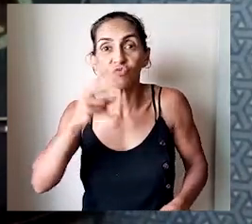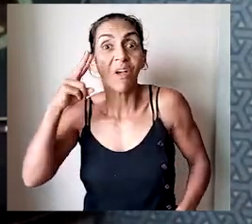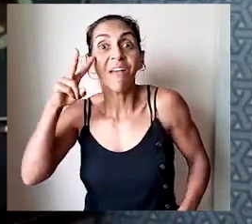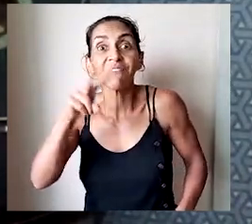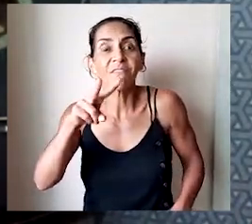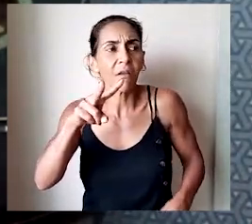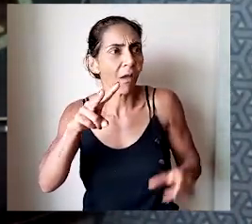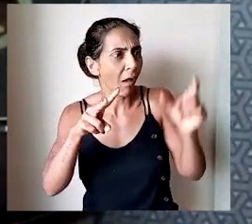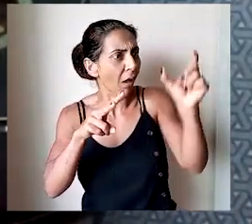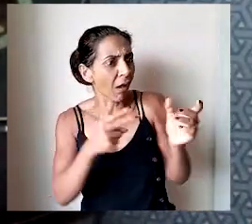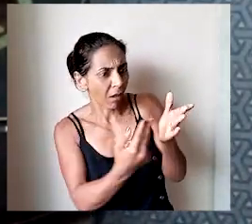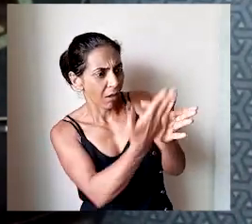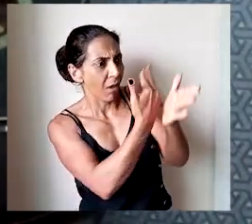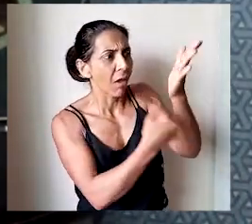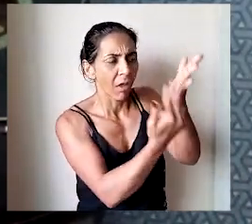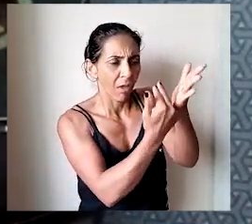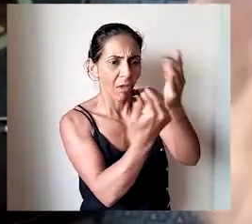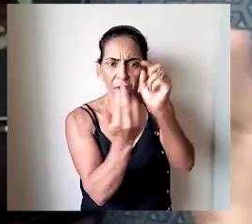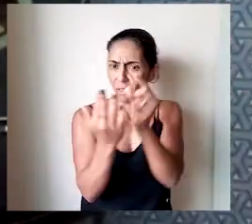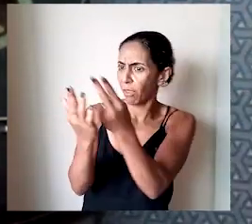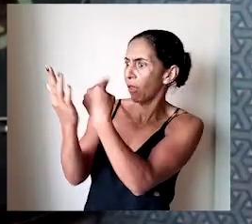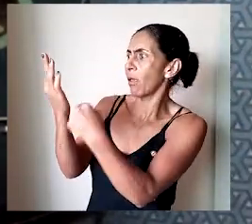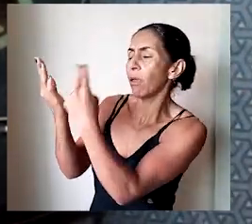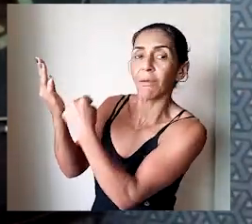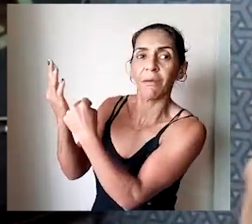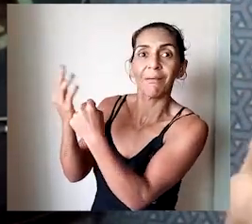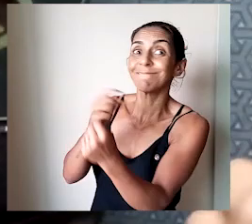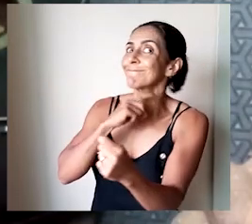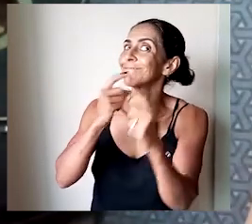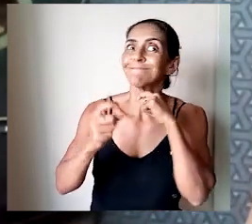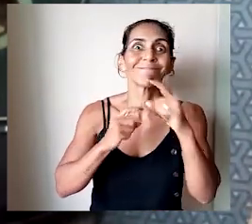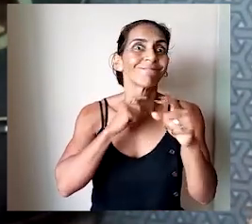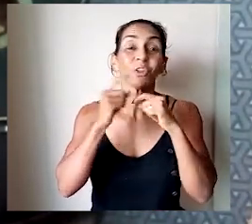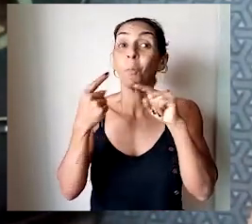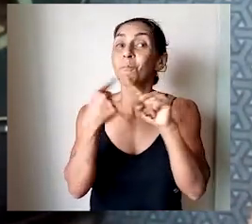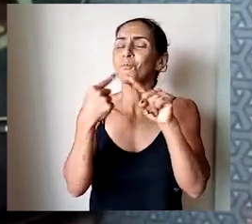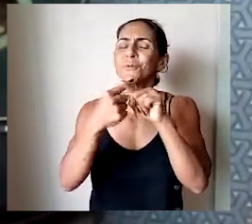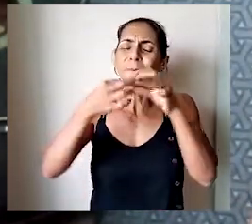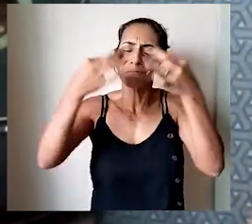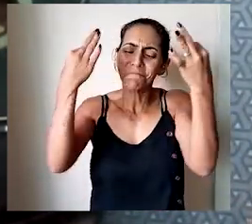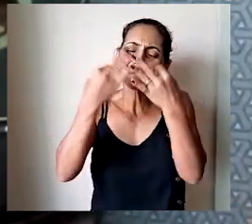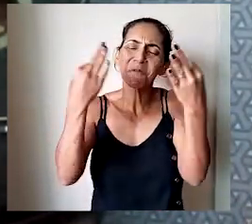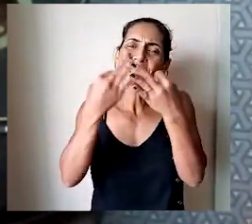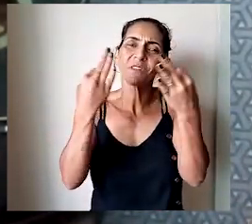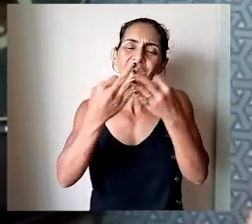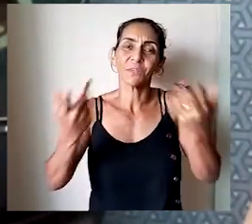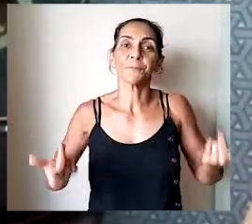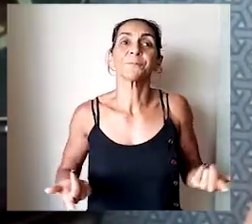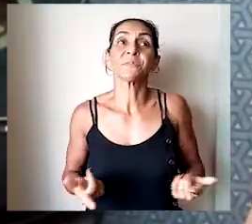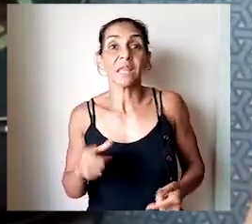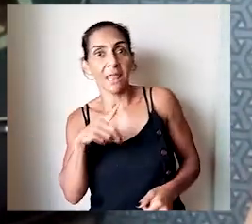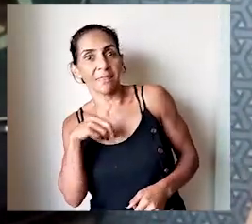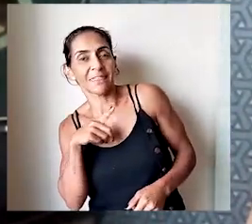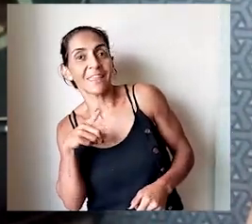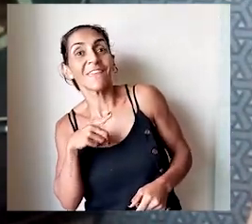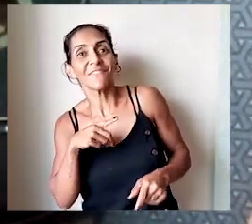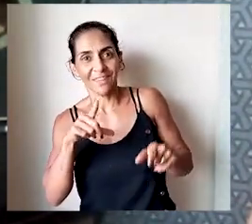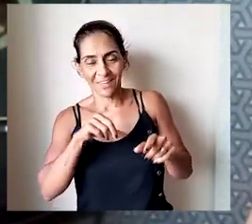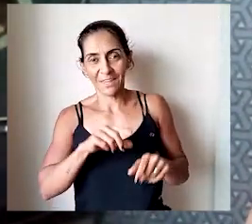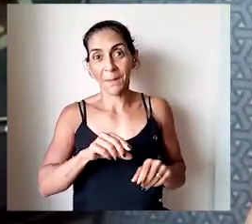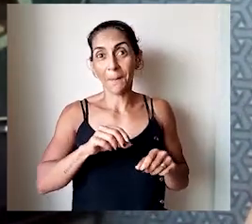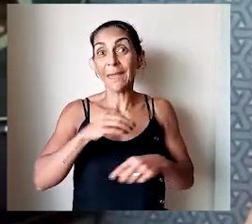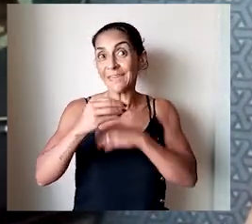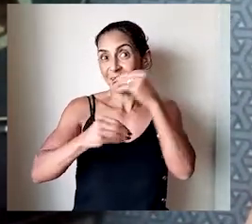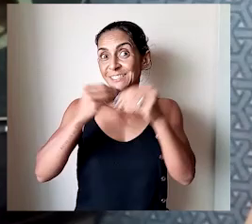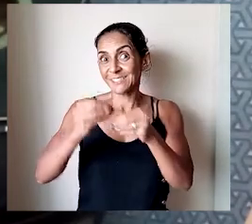transição entre uma foto e outra, é muito fluido, é muito bem feito. Então eu achei a produção artística incrível. Teve indicação ao